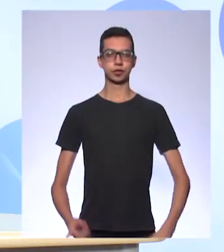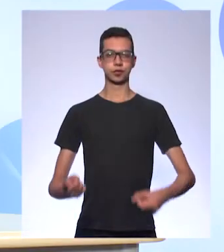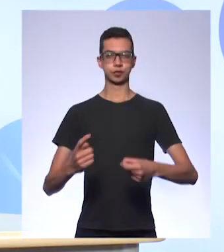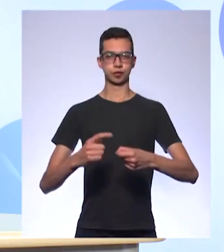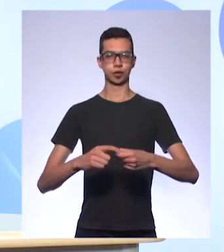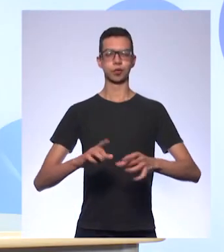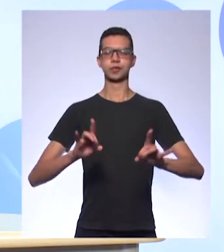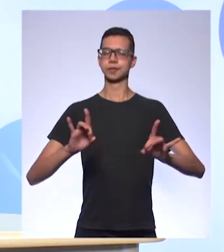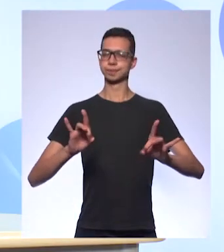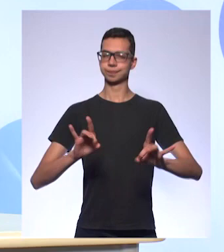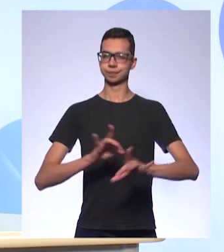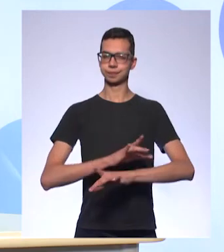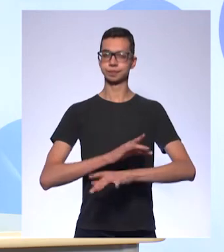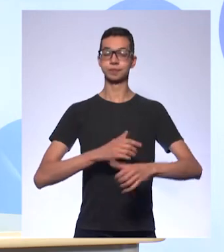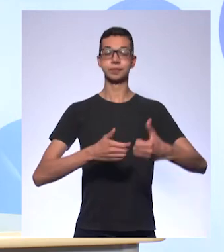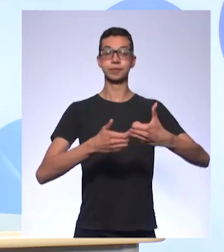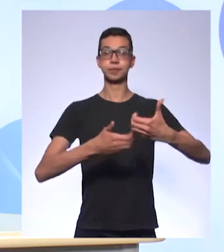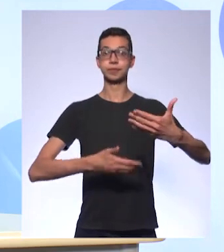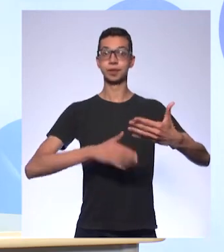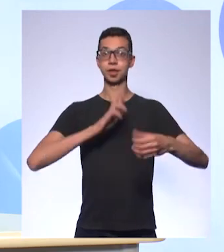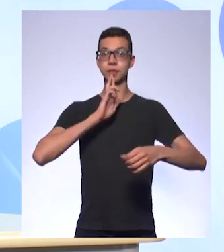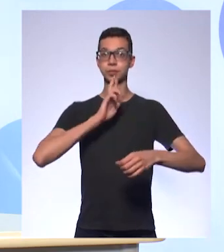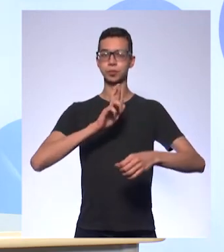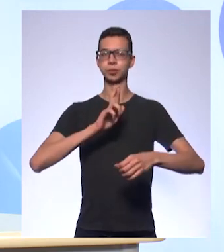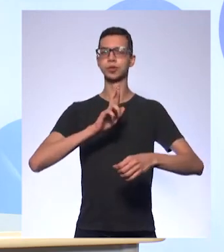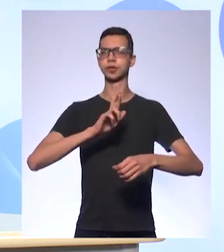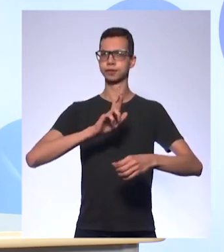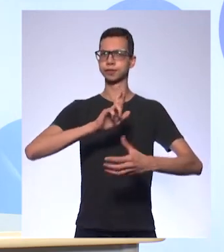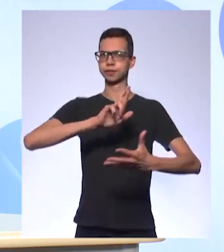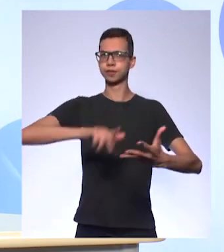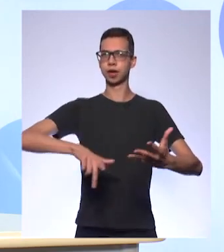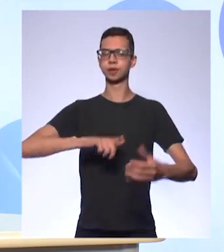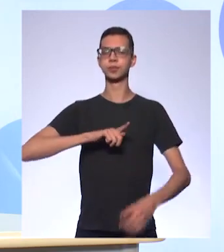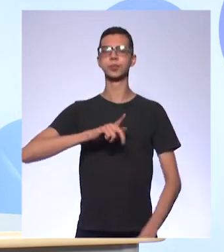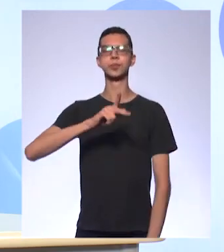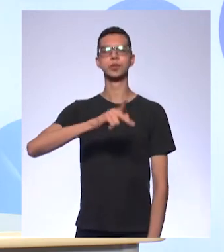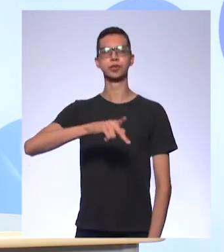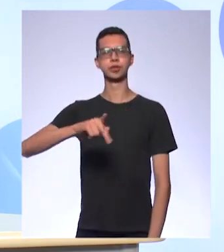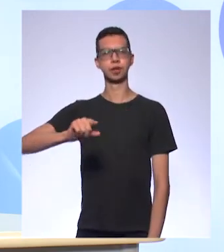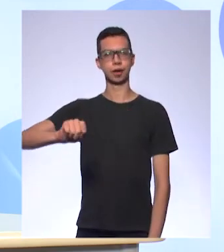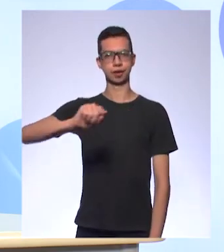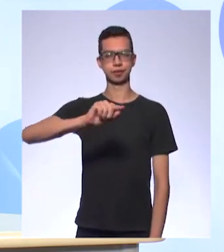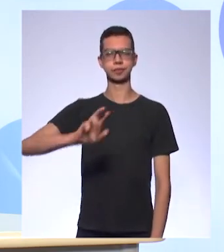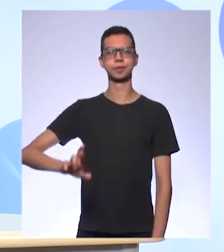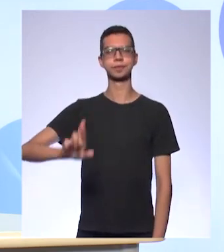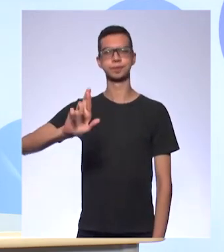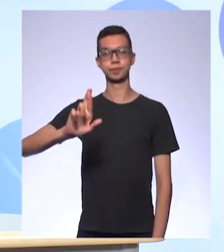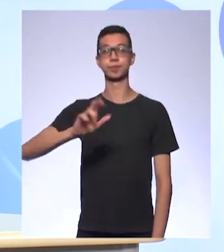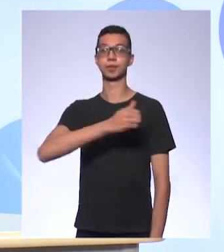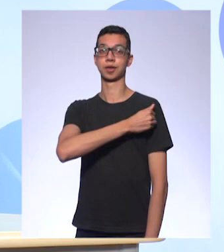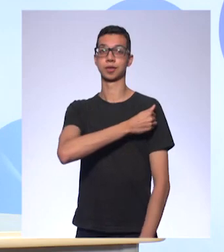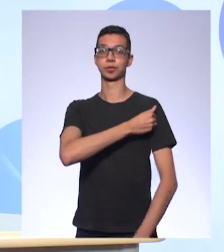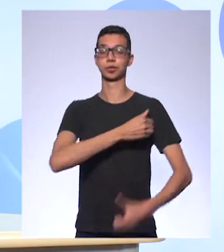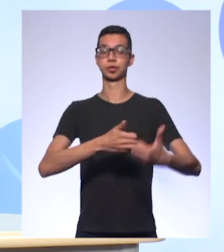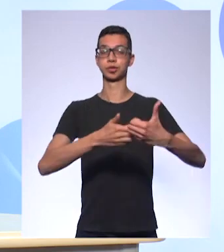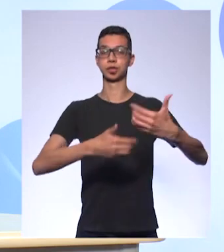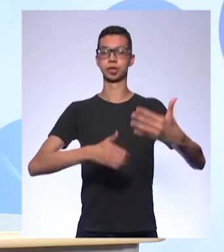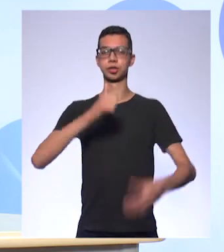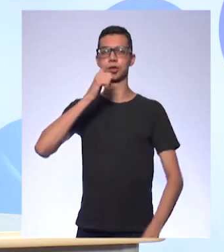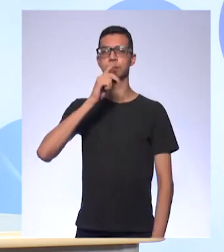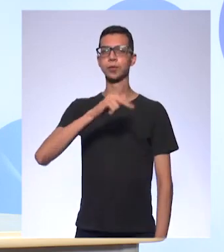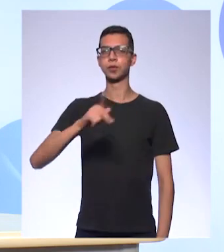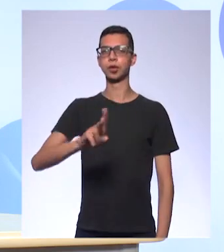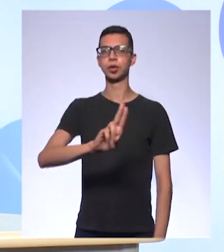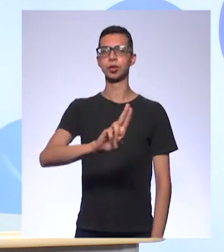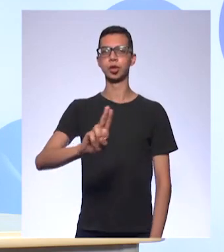Voltamos, muitas interações aí, professor Antônio, os professores representando os seus estudantes aqui no nosso chat. A professora